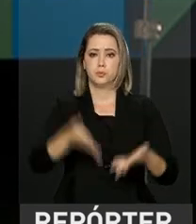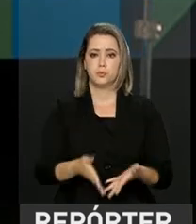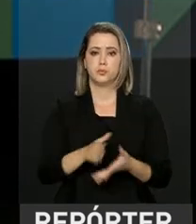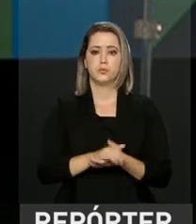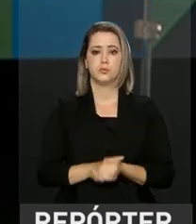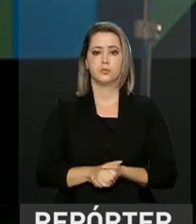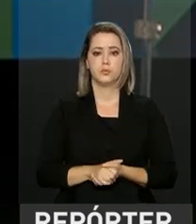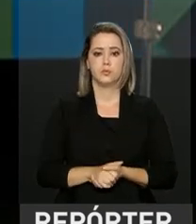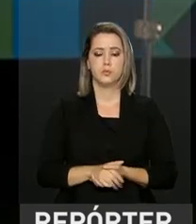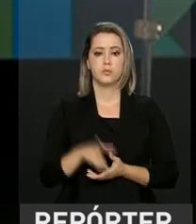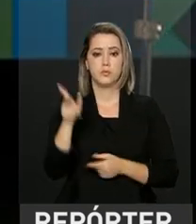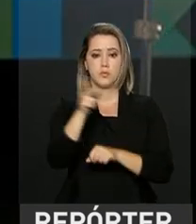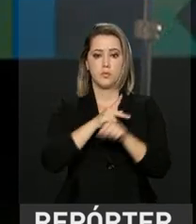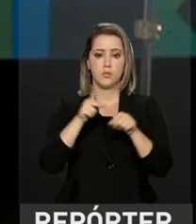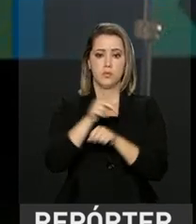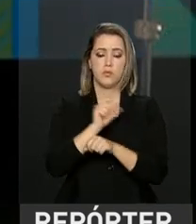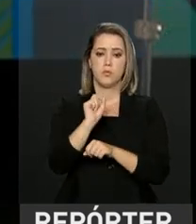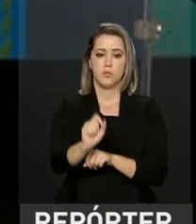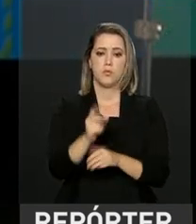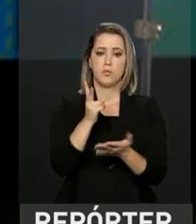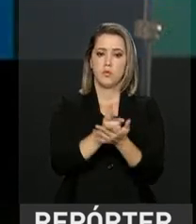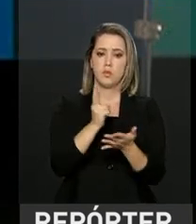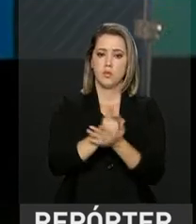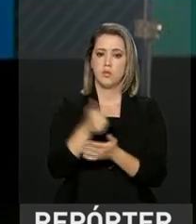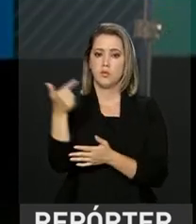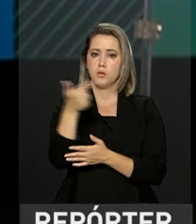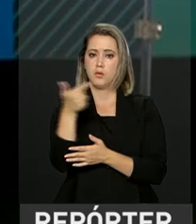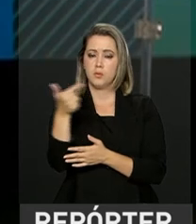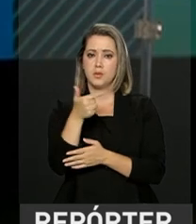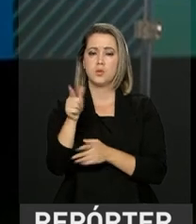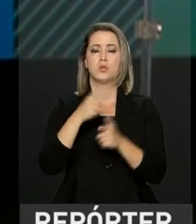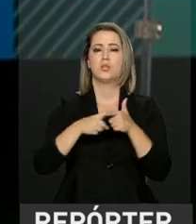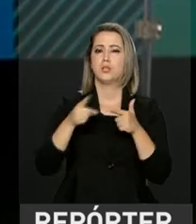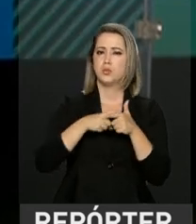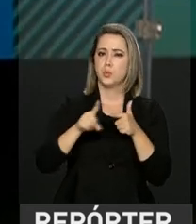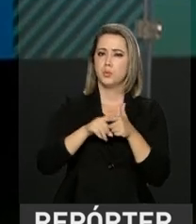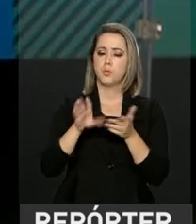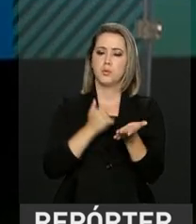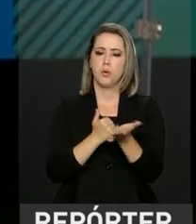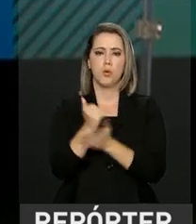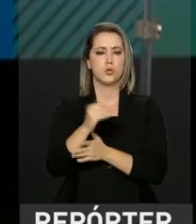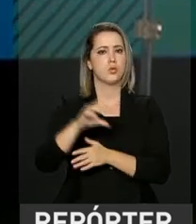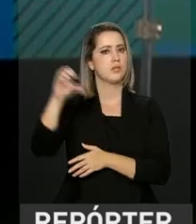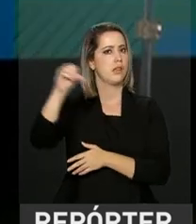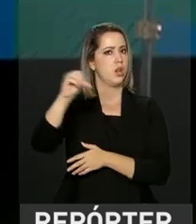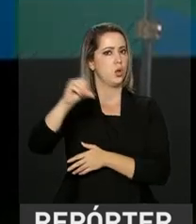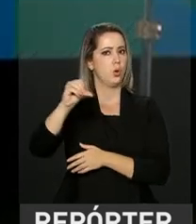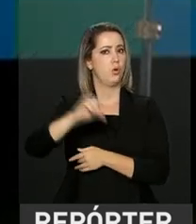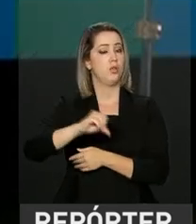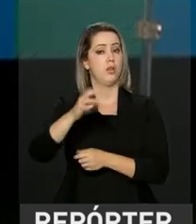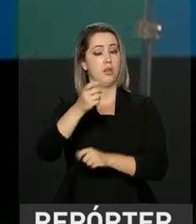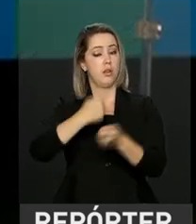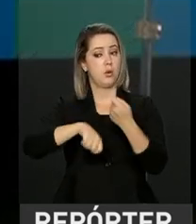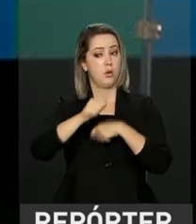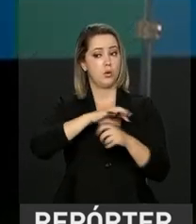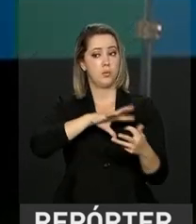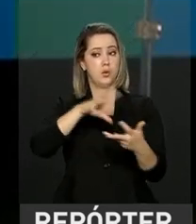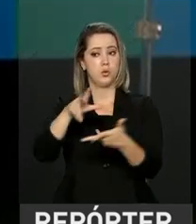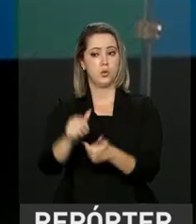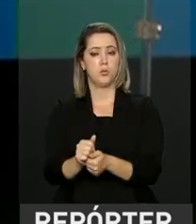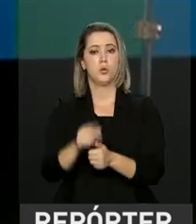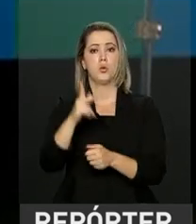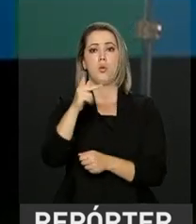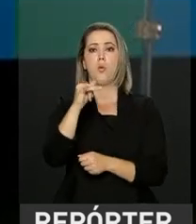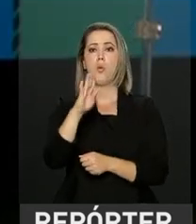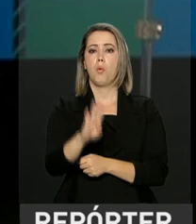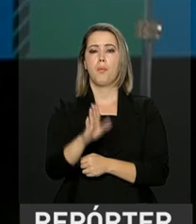um país que mesmo com dois anos de recessão continua sendo a nona economia do mundo com o pb a